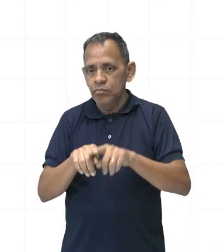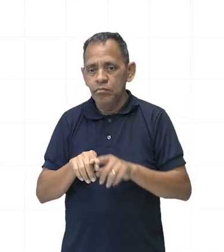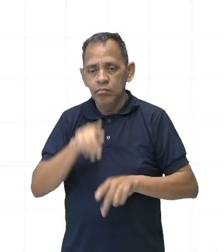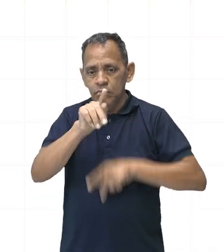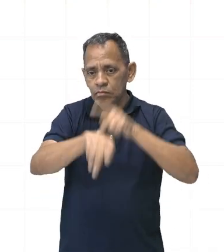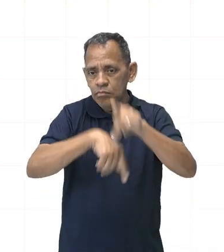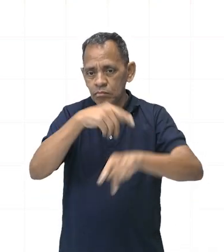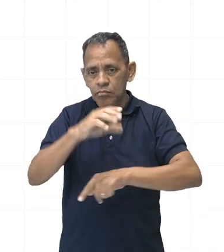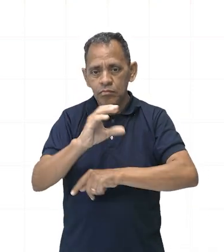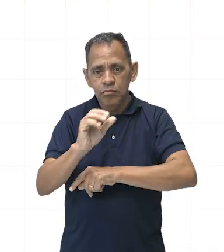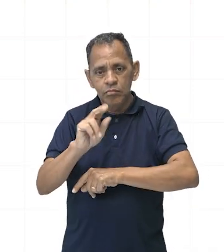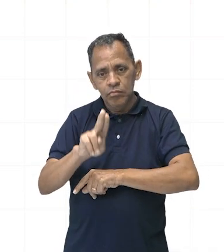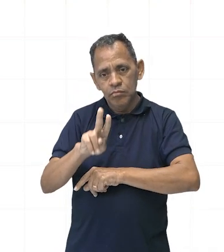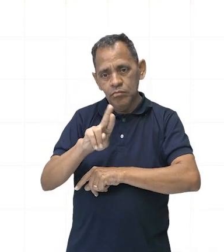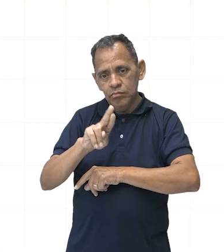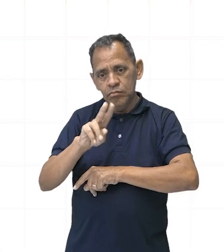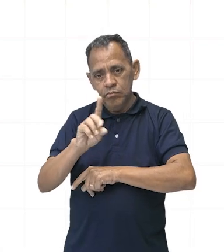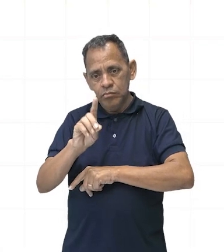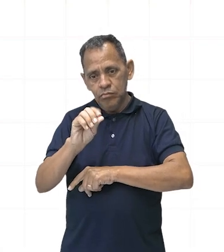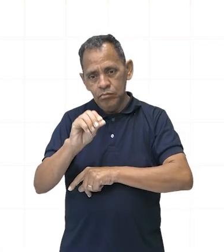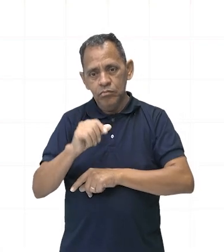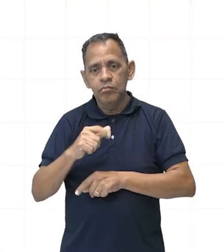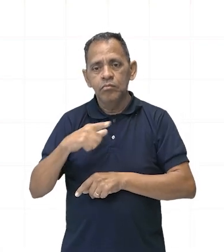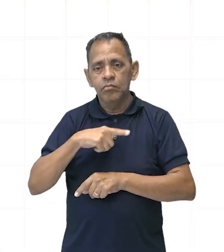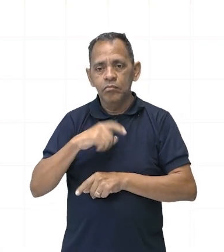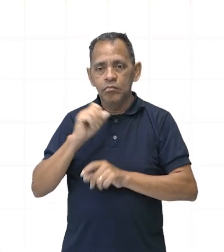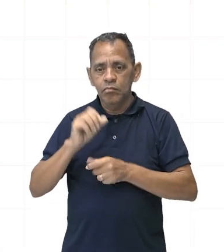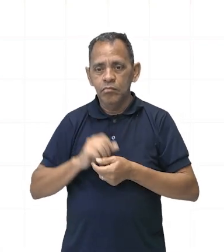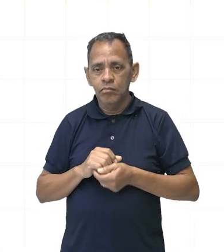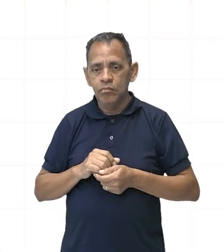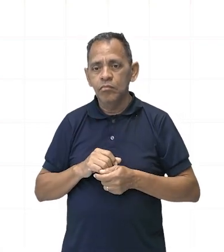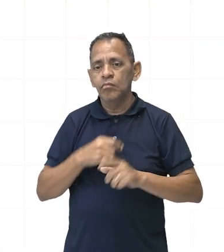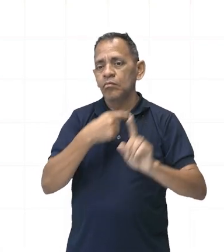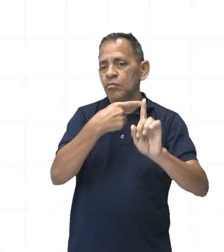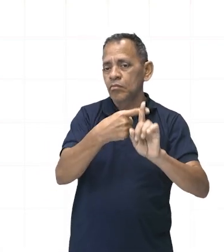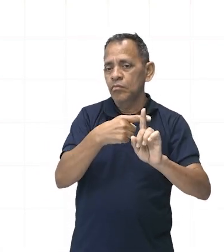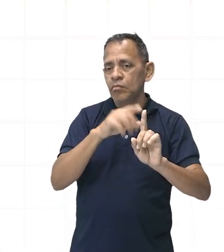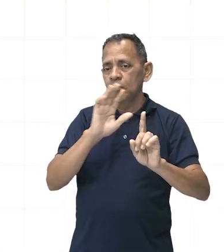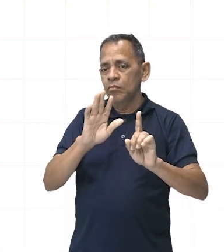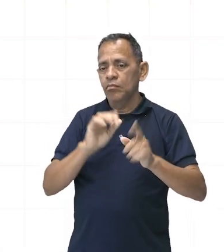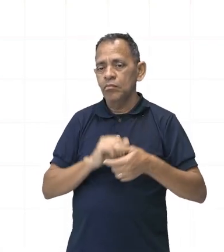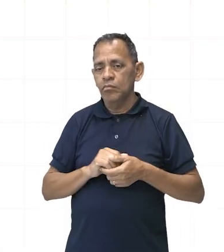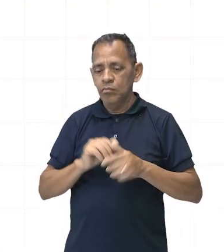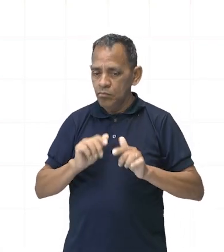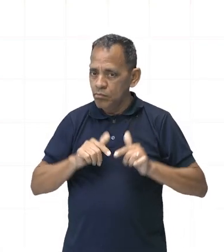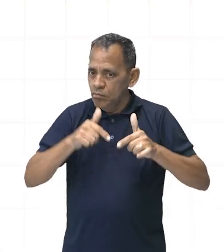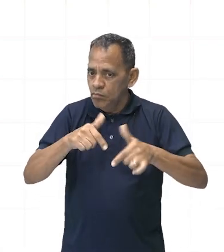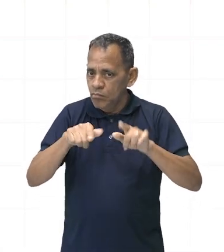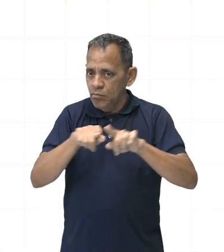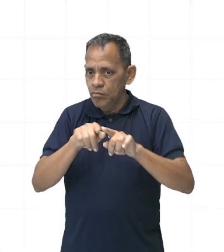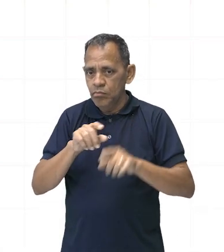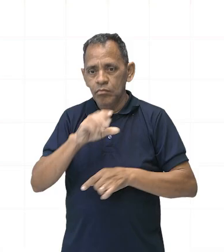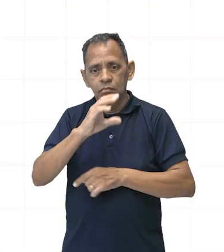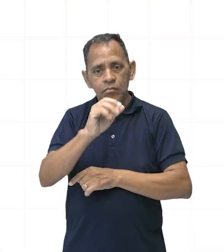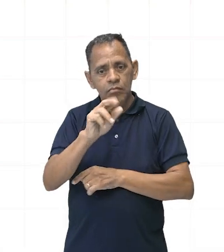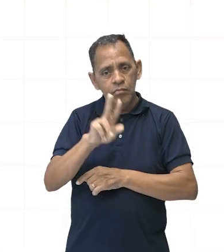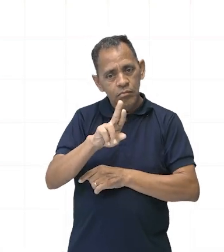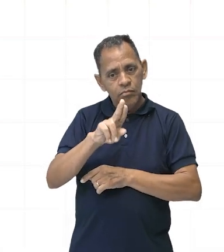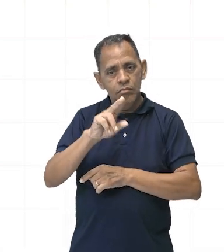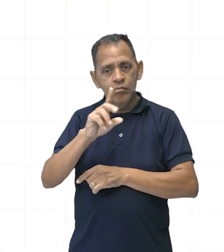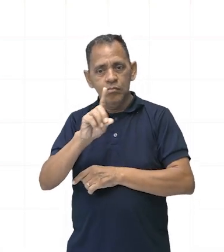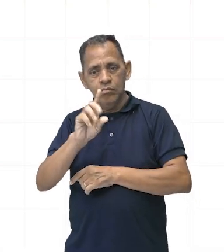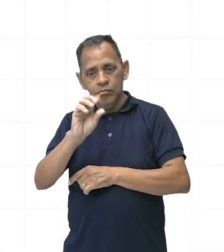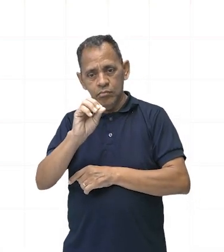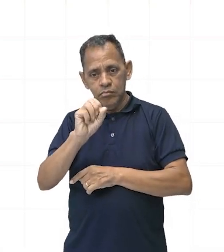curdo, acaba, né, sendo de uma forma positiva. Então, a atuação dos curdos no Iraque, né, foi